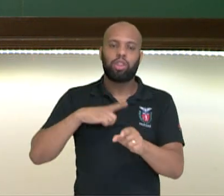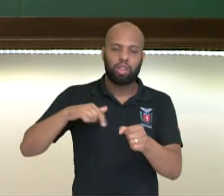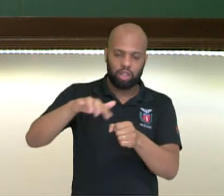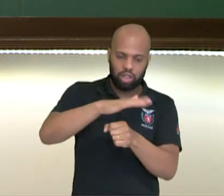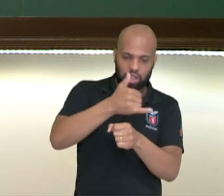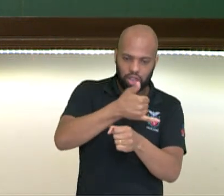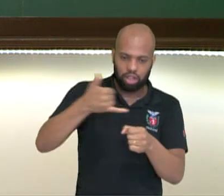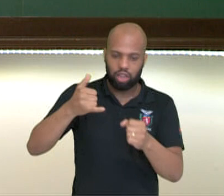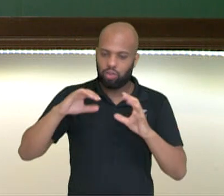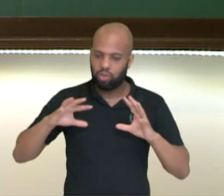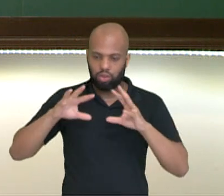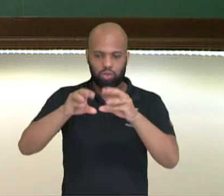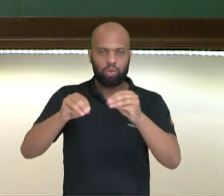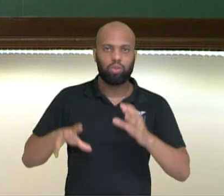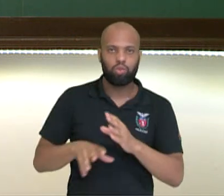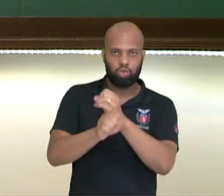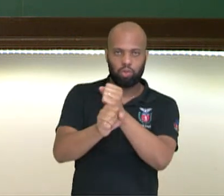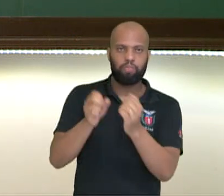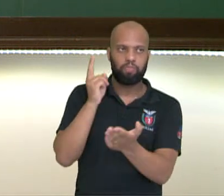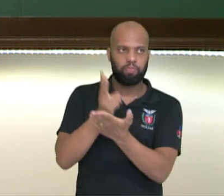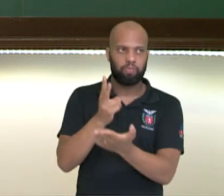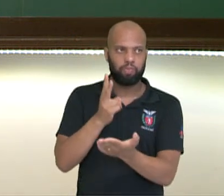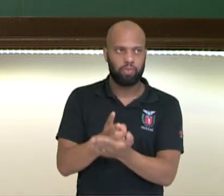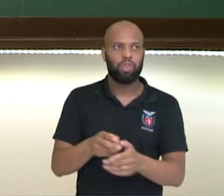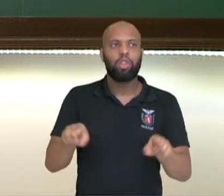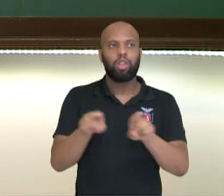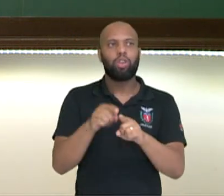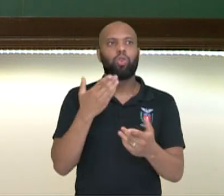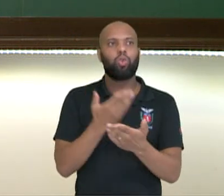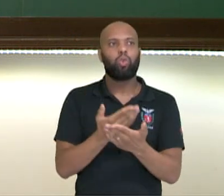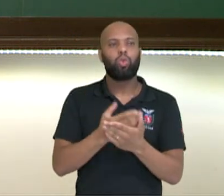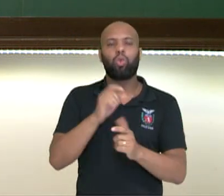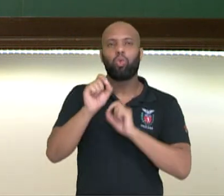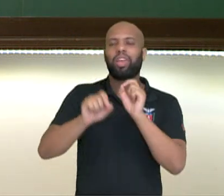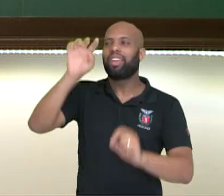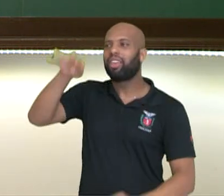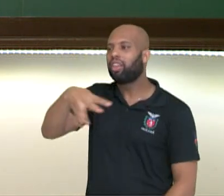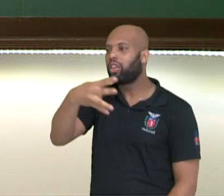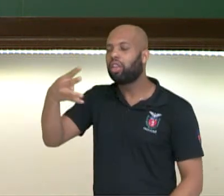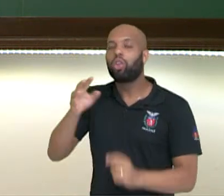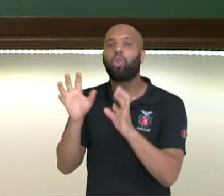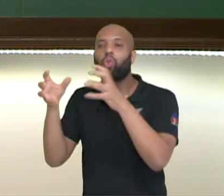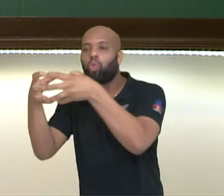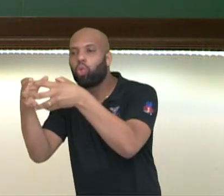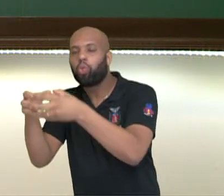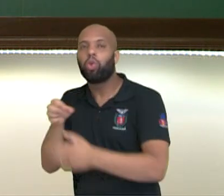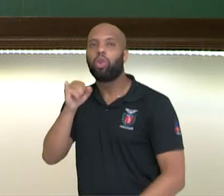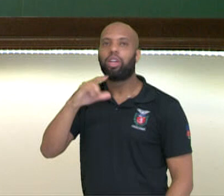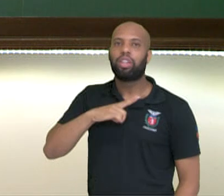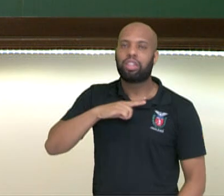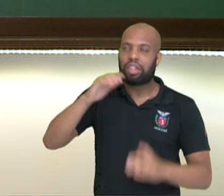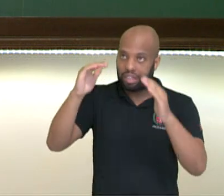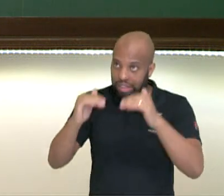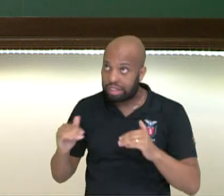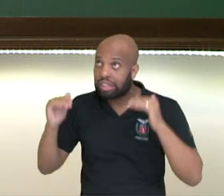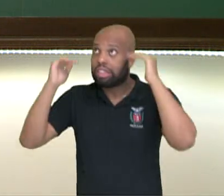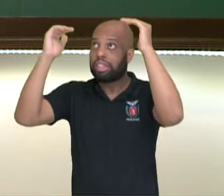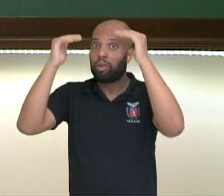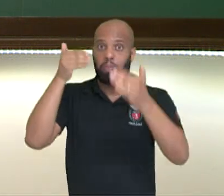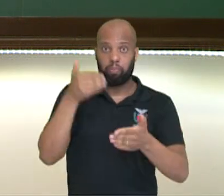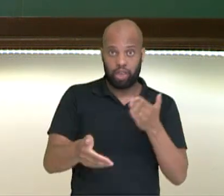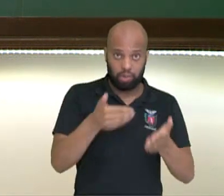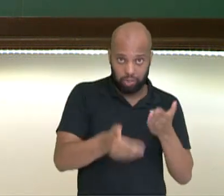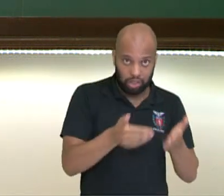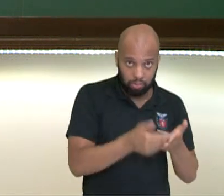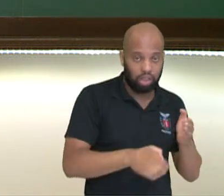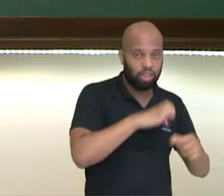total constante, ok? E vimos que é uma série triboelétrica, né? Que quem tiver mais em cima na série triboelétrica